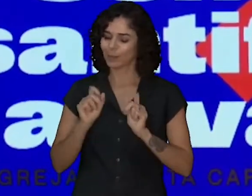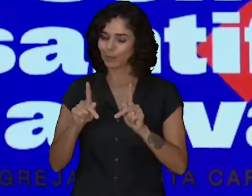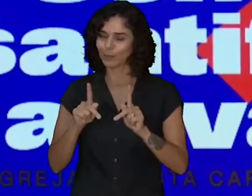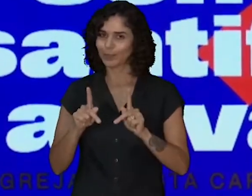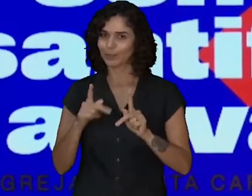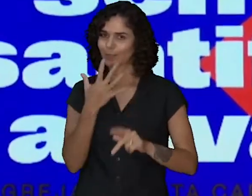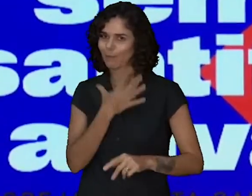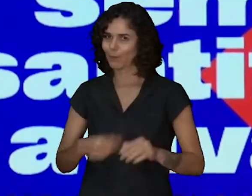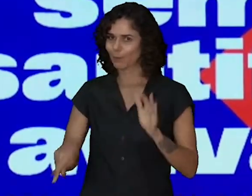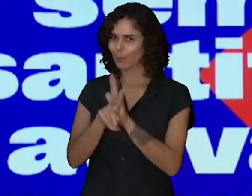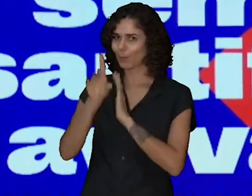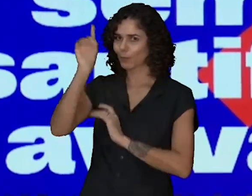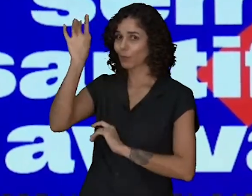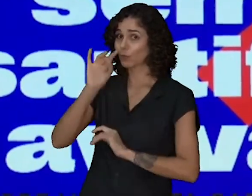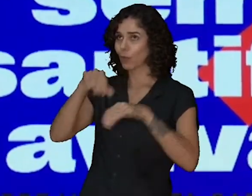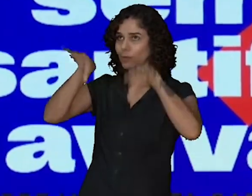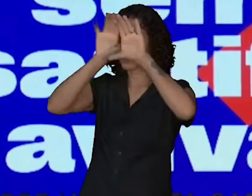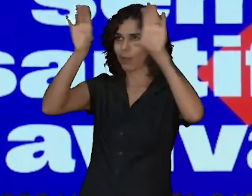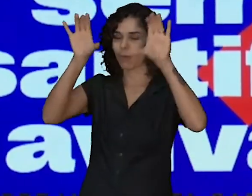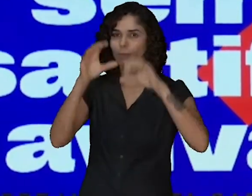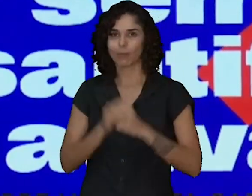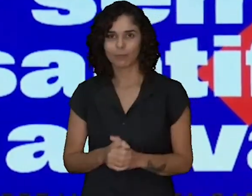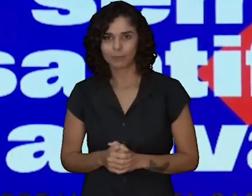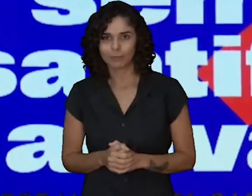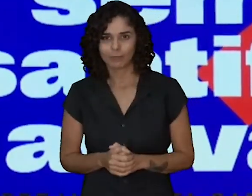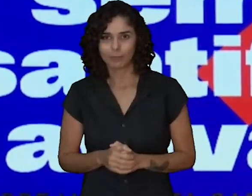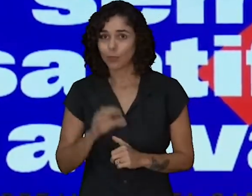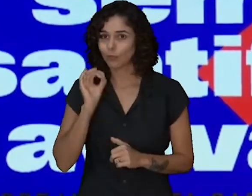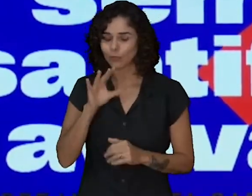Esse negócio de andar de pijama e de chinelo não é para filho de